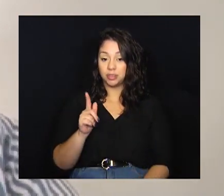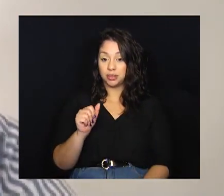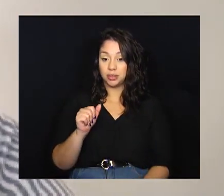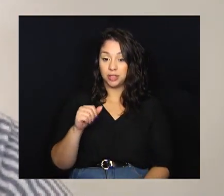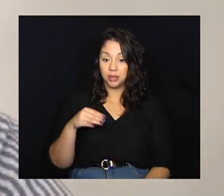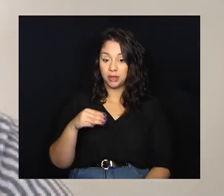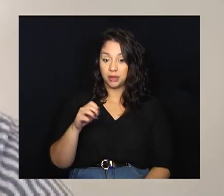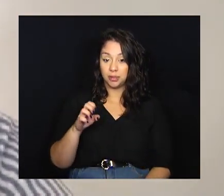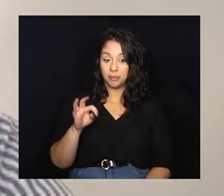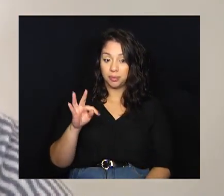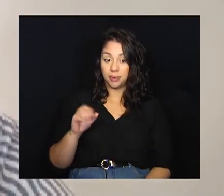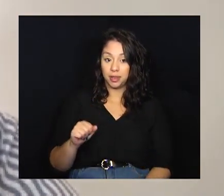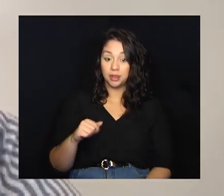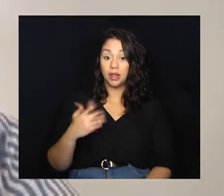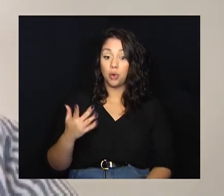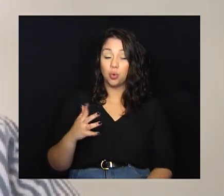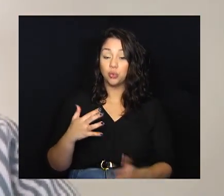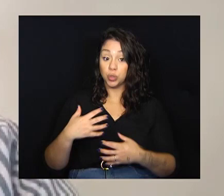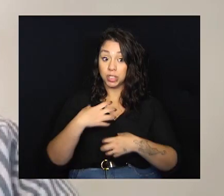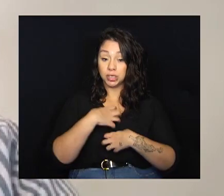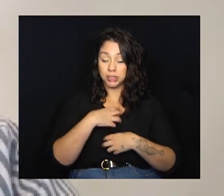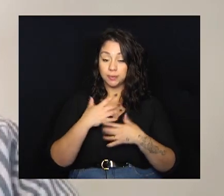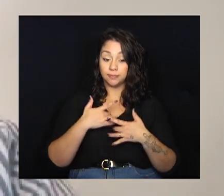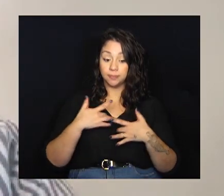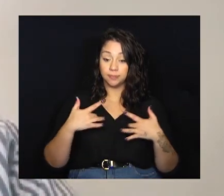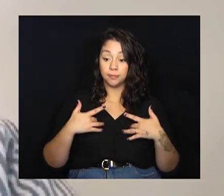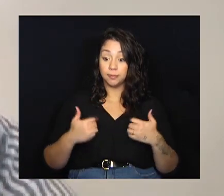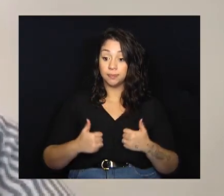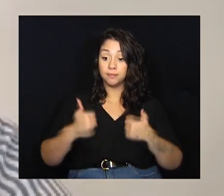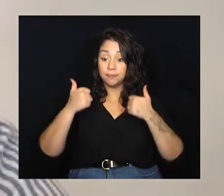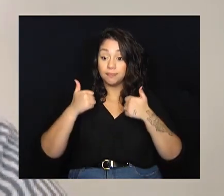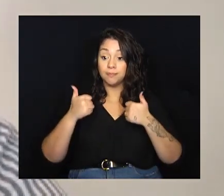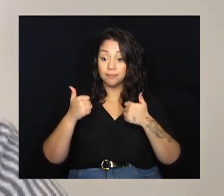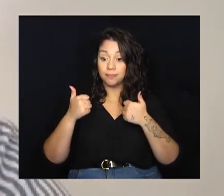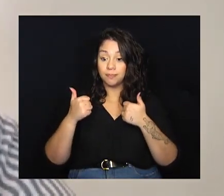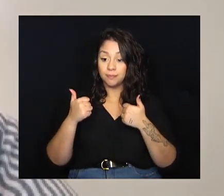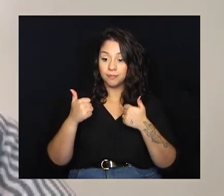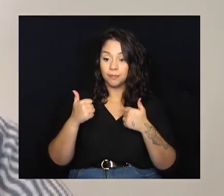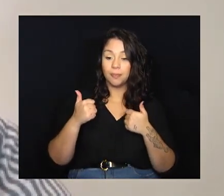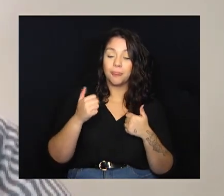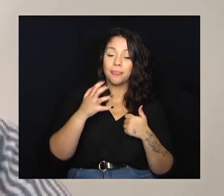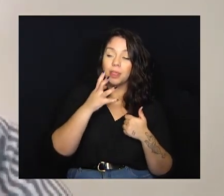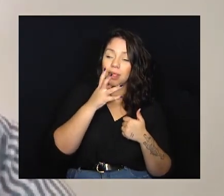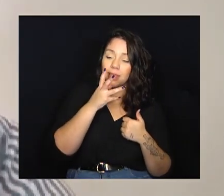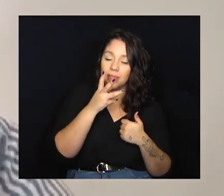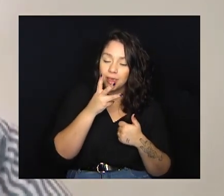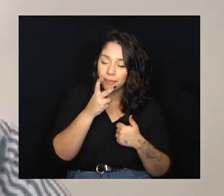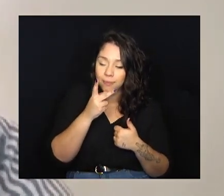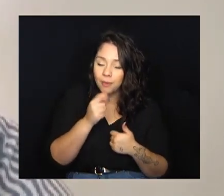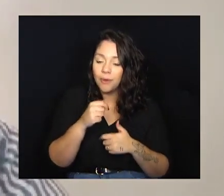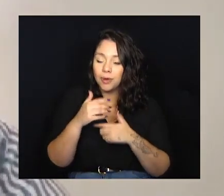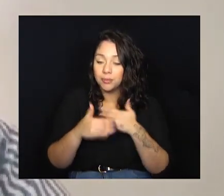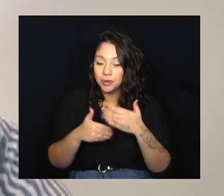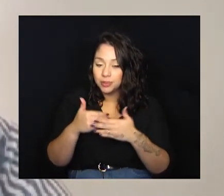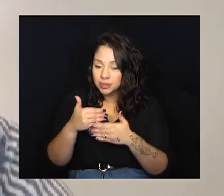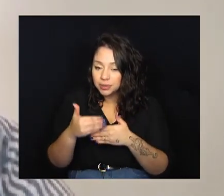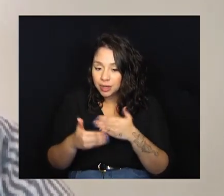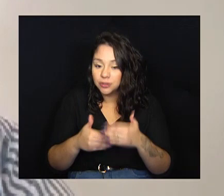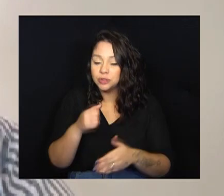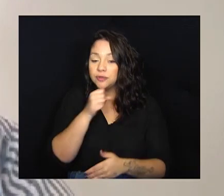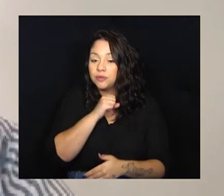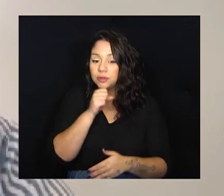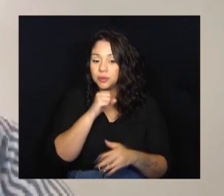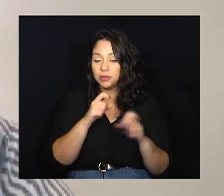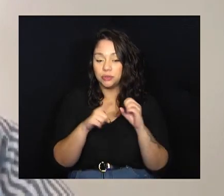o estilo de vida saudável ele digamos assim ele identifica esse processo de envelhecimento ali dos